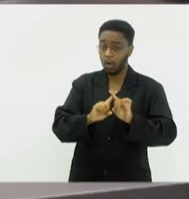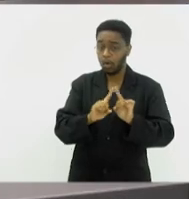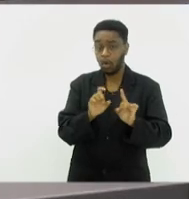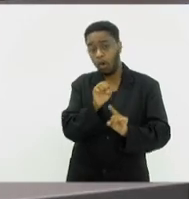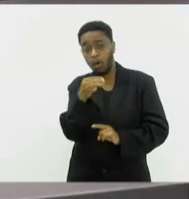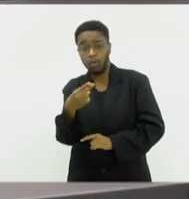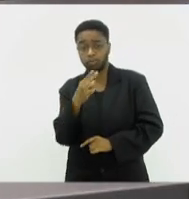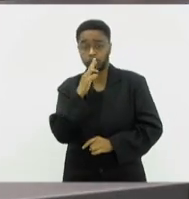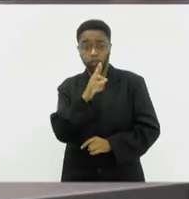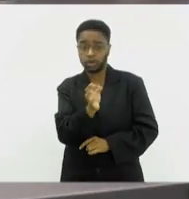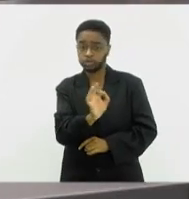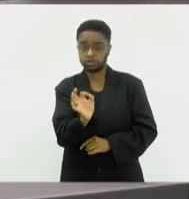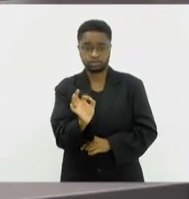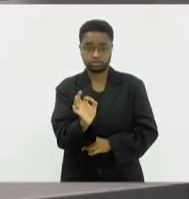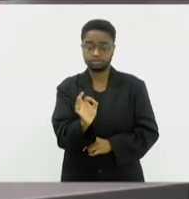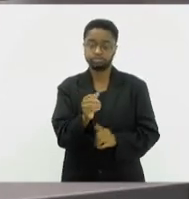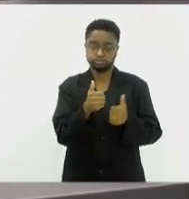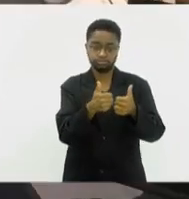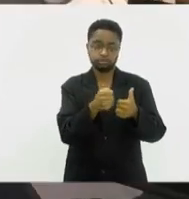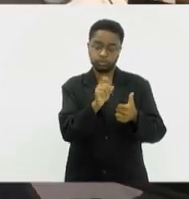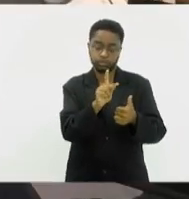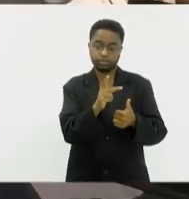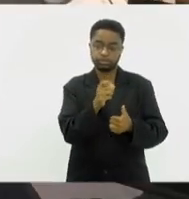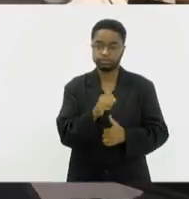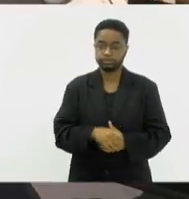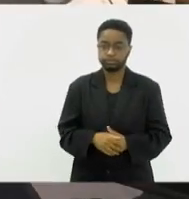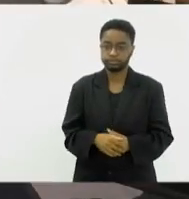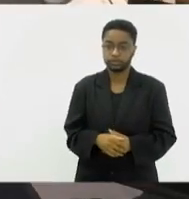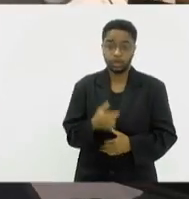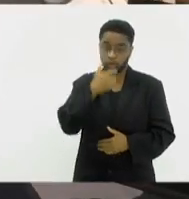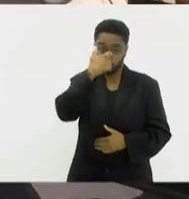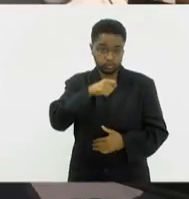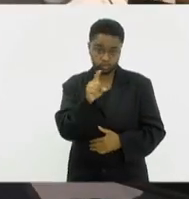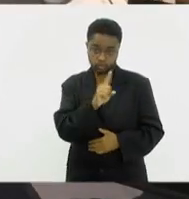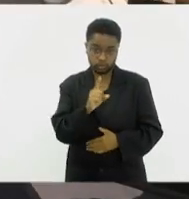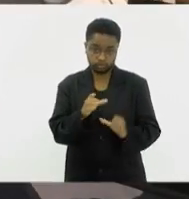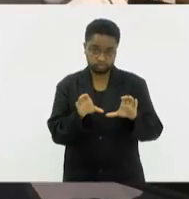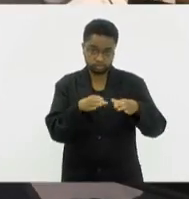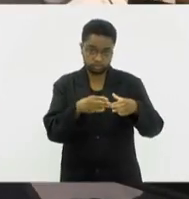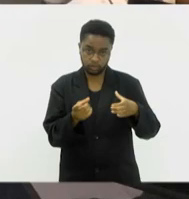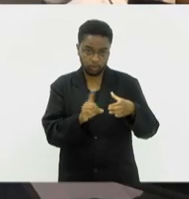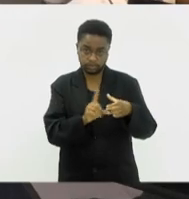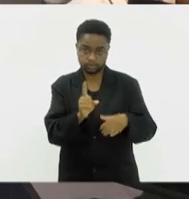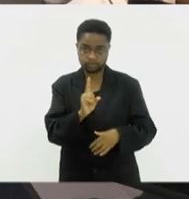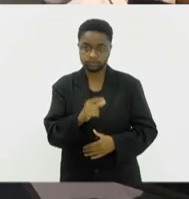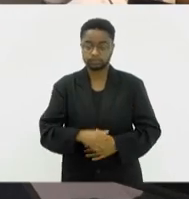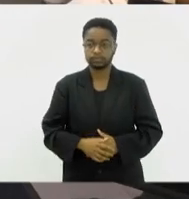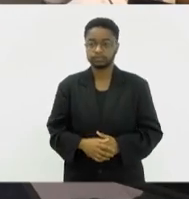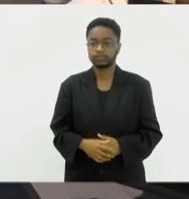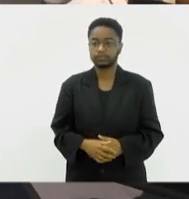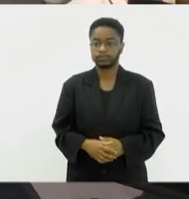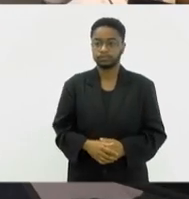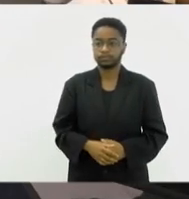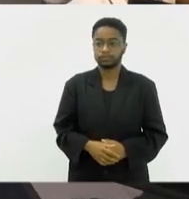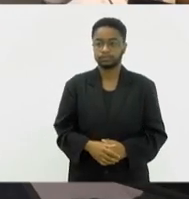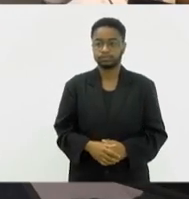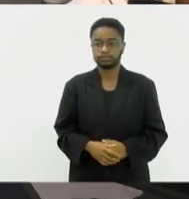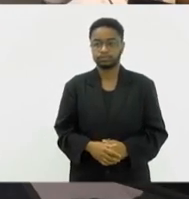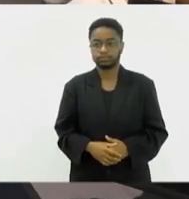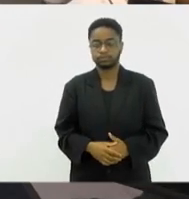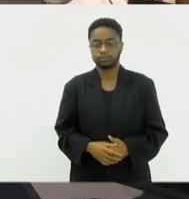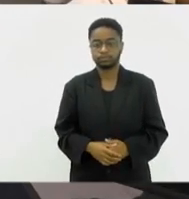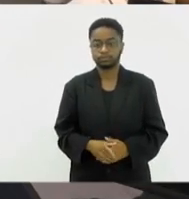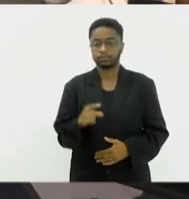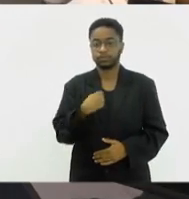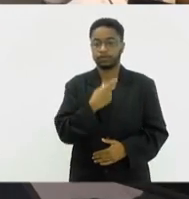responder, ficar em silêncio. Tá bom. Eu não sou da comissão, acho que eu já estou me metendo. Fazer objetivamente em relação ao